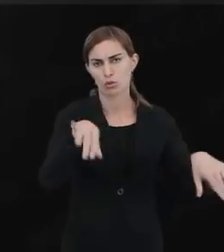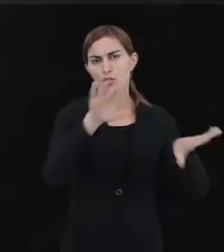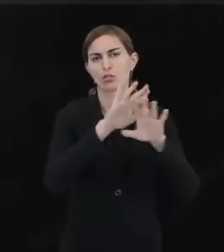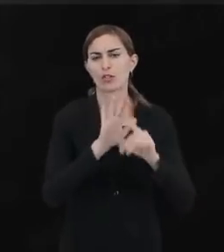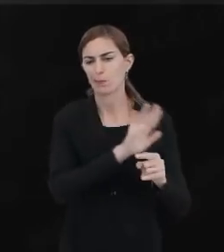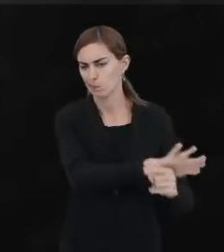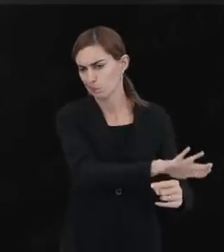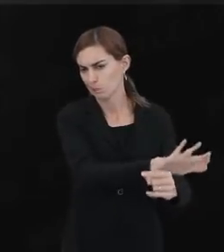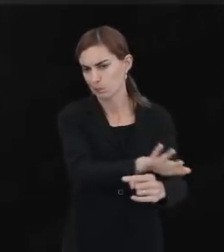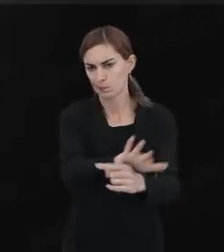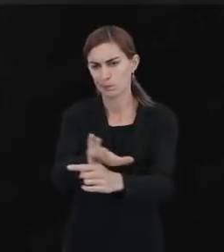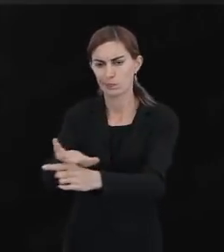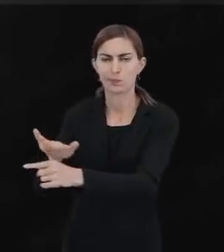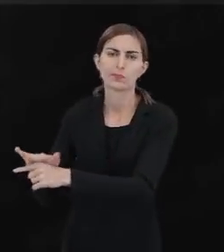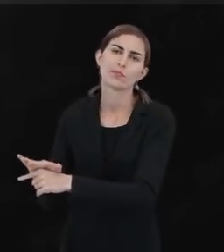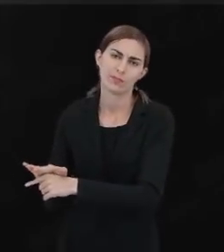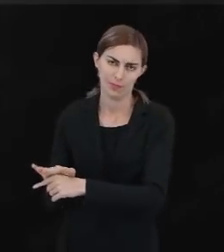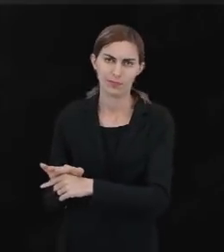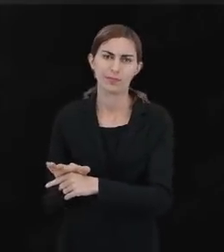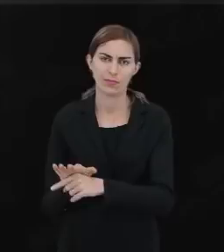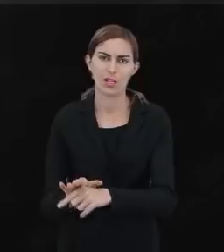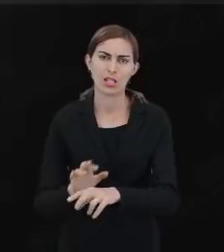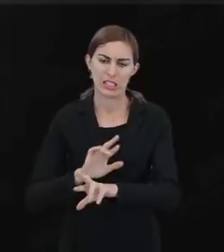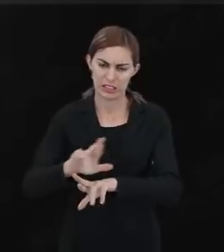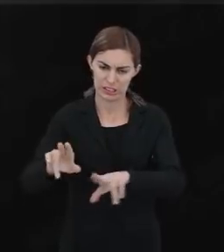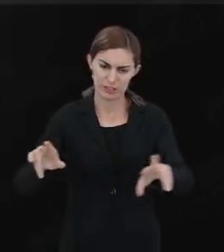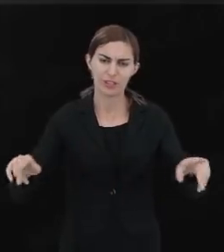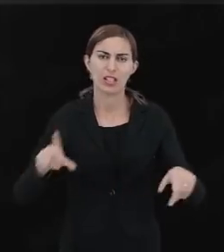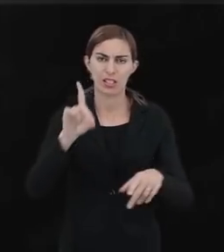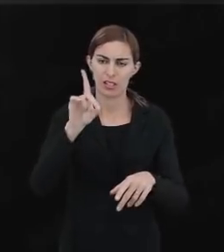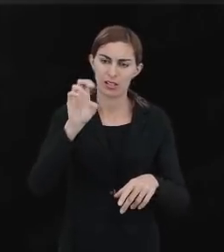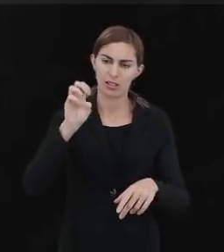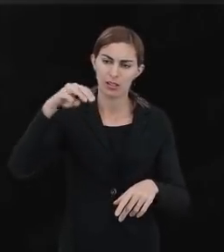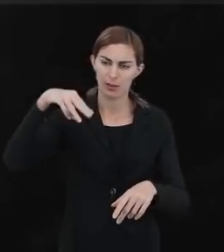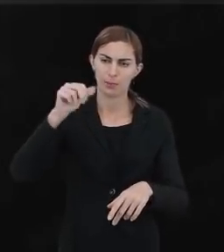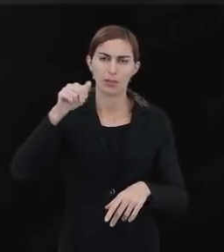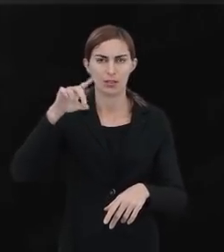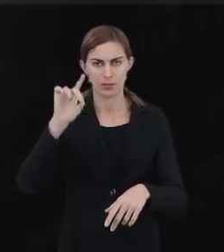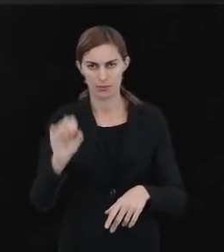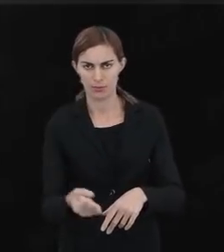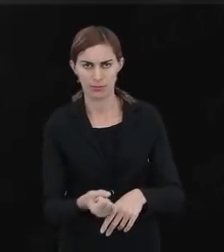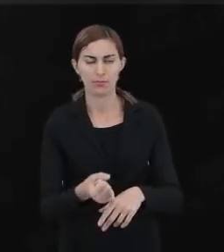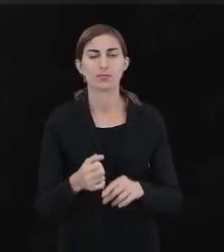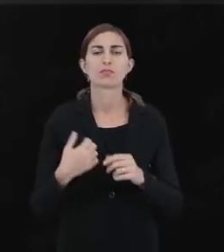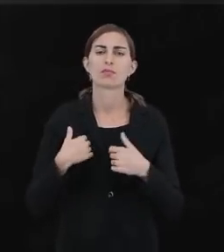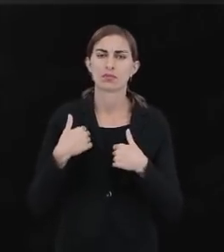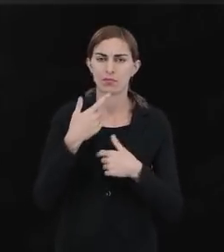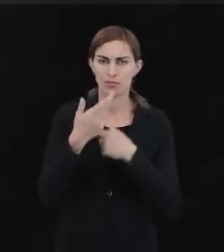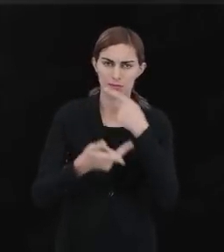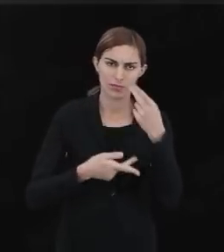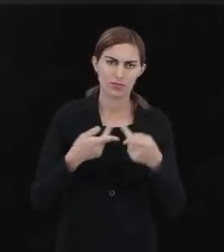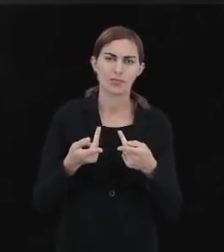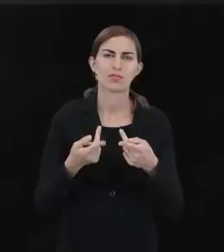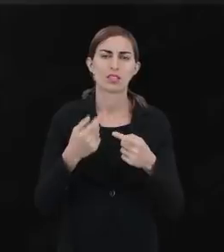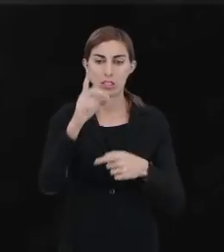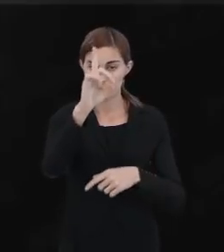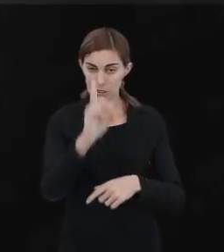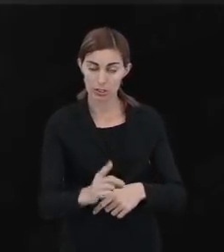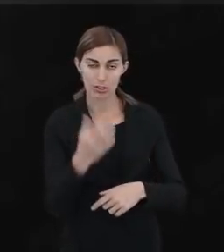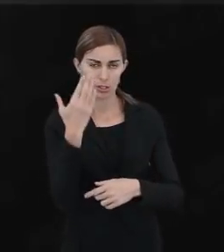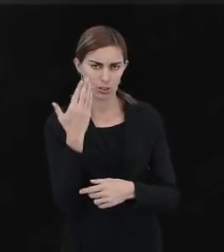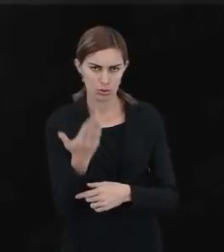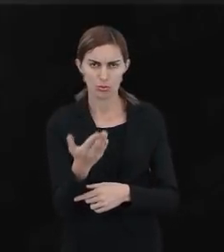atender às demandas múltiplas que existem e aí eu diria a esse diretor